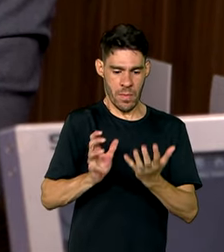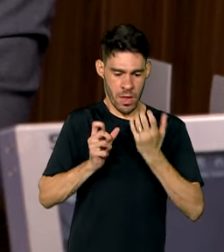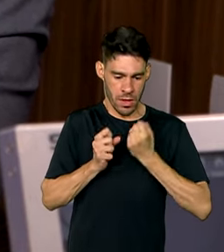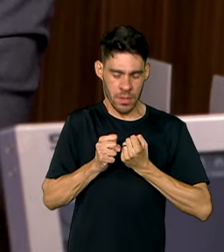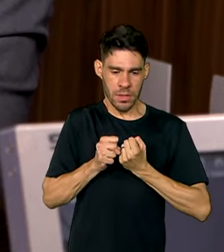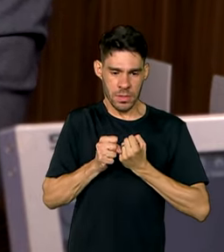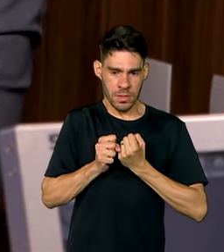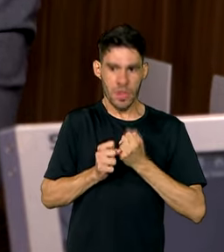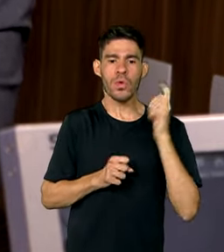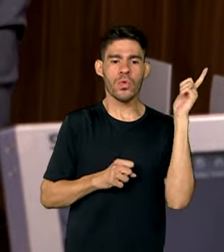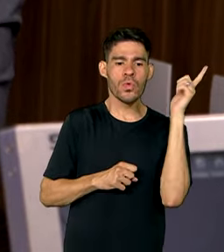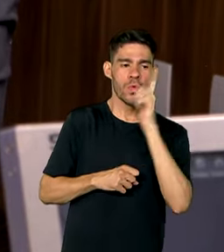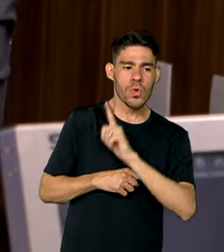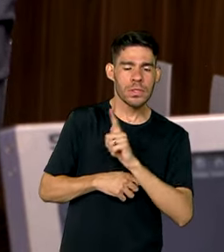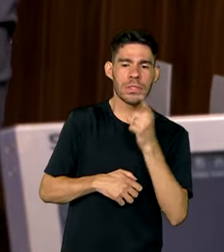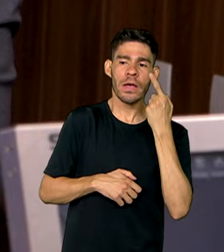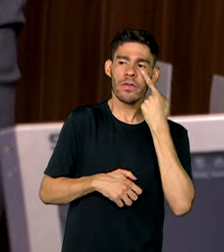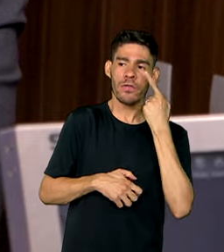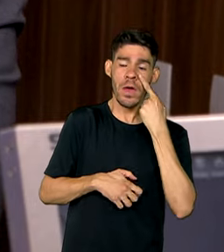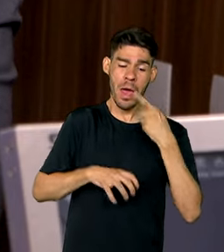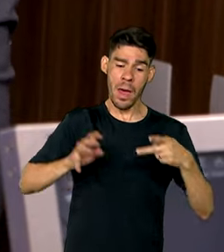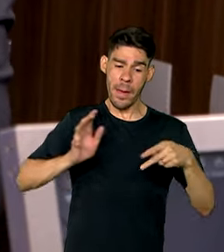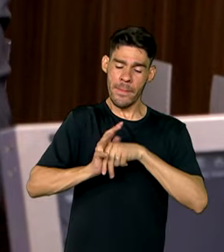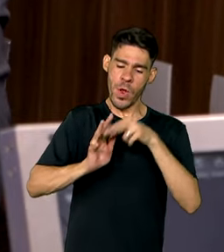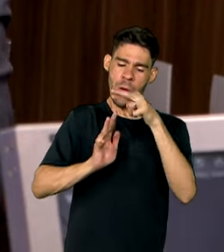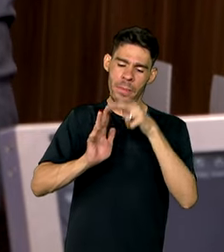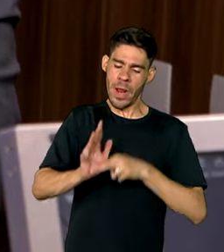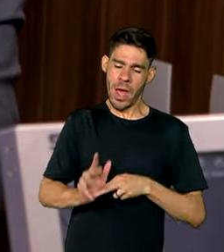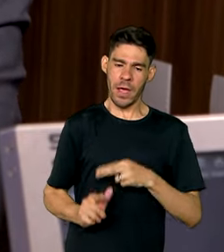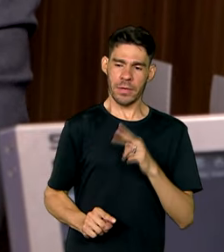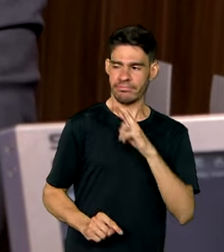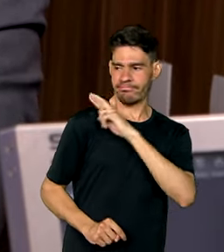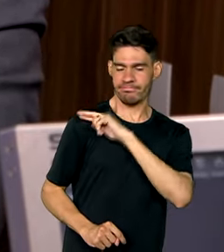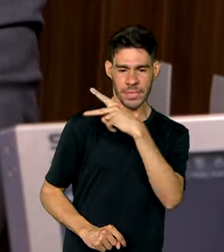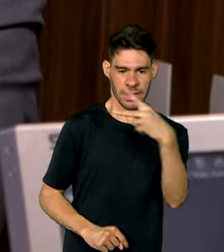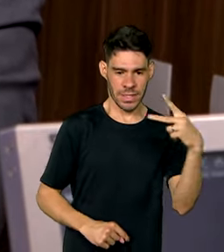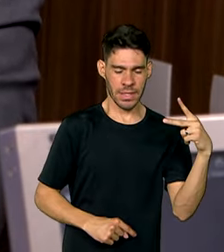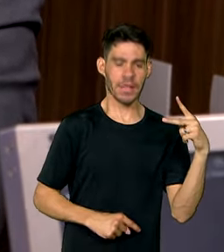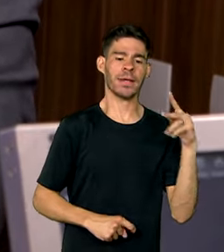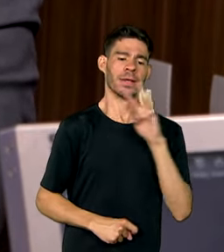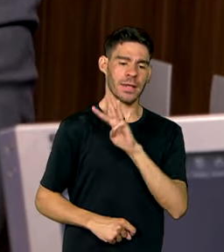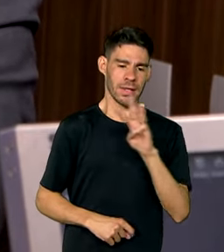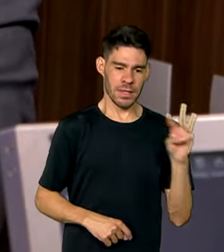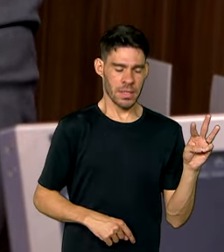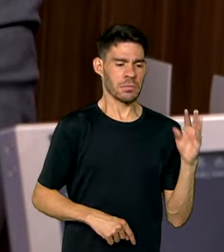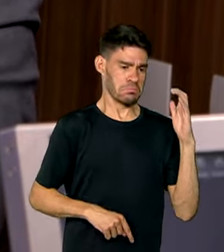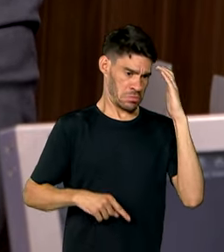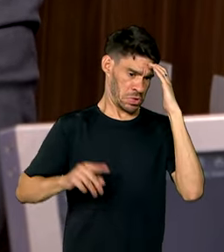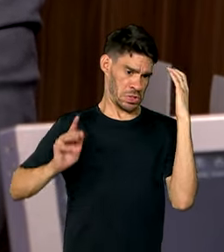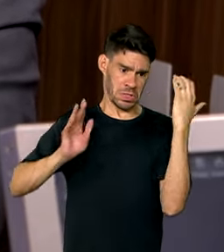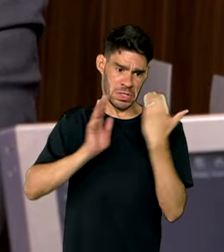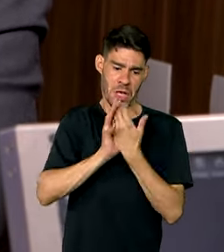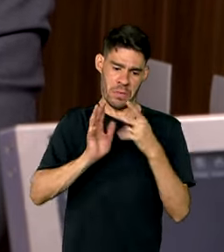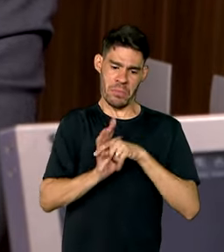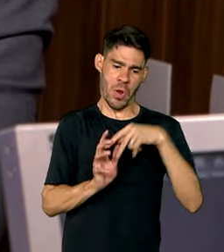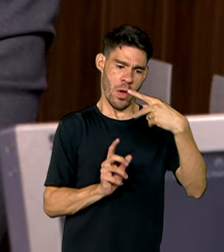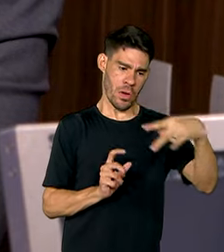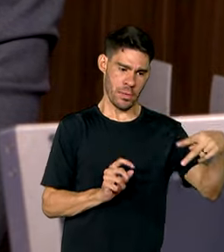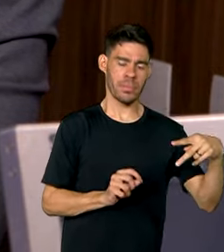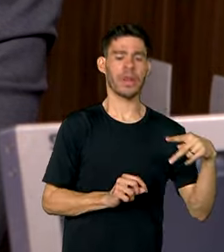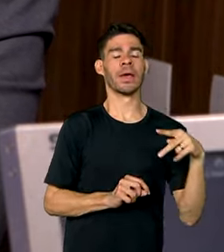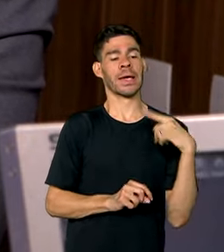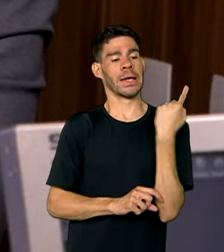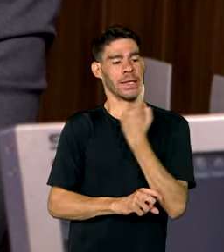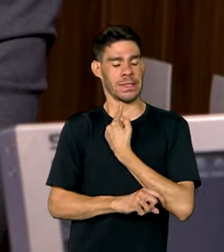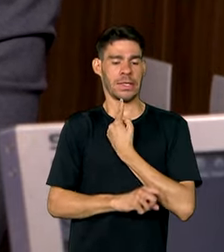a gente vai conseguir ver se as próprias regras de jogo responsável dos agentes estão sendo respeitadas por eles mesmos. E a